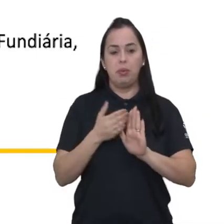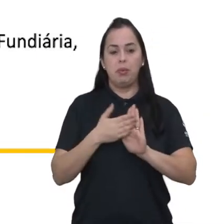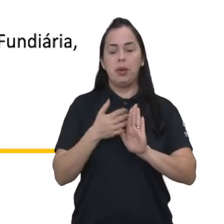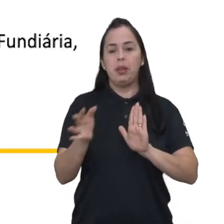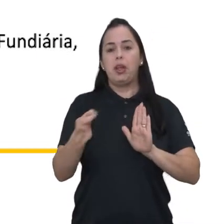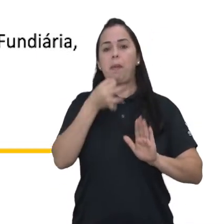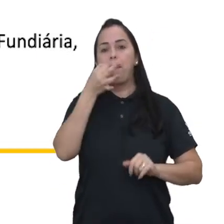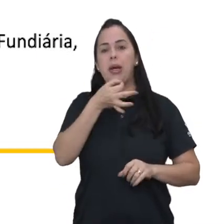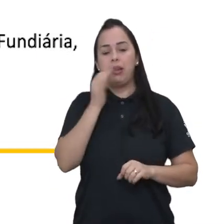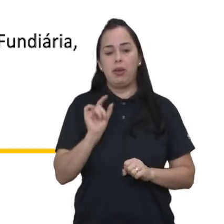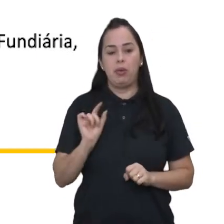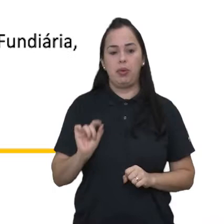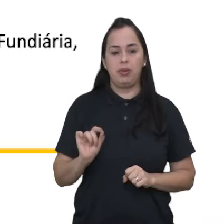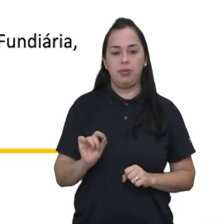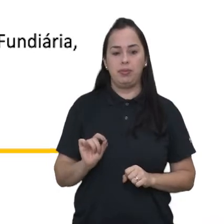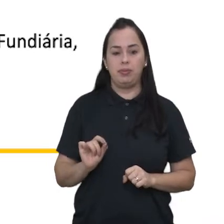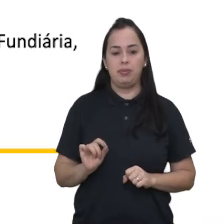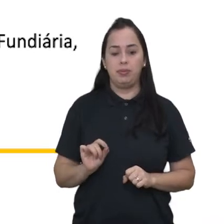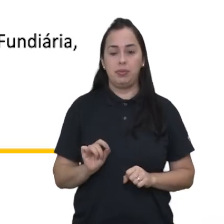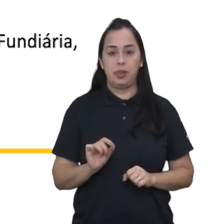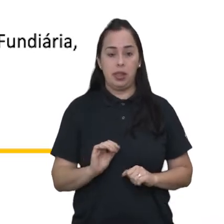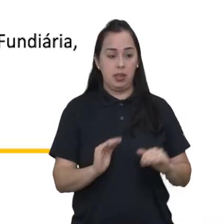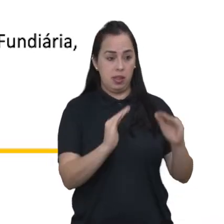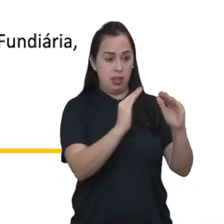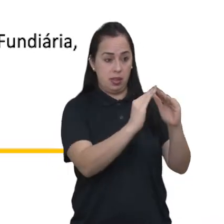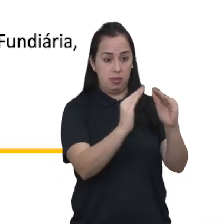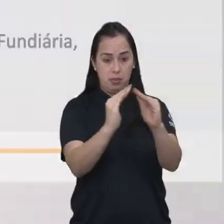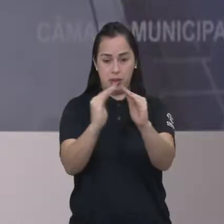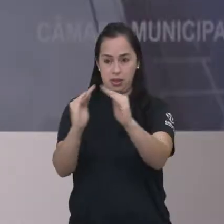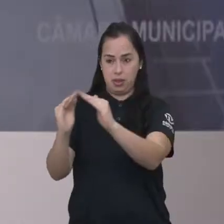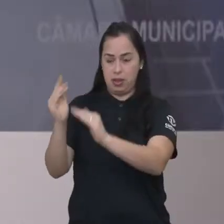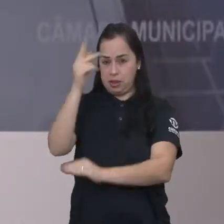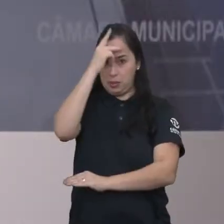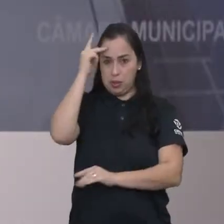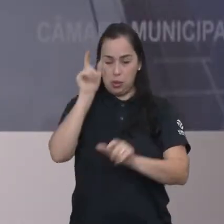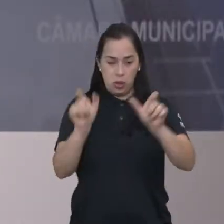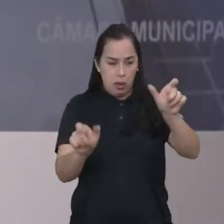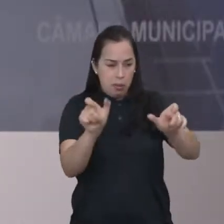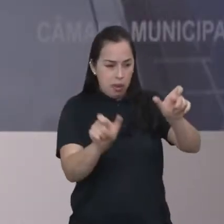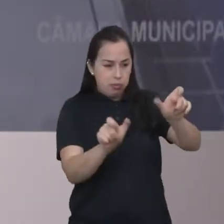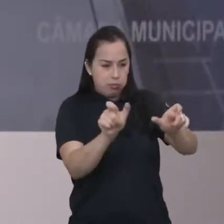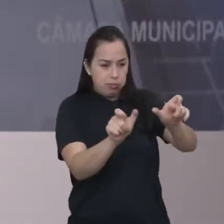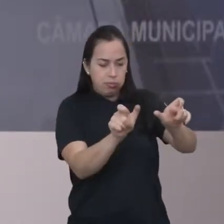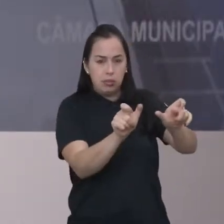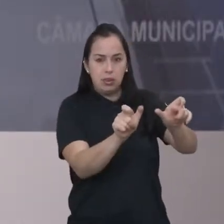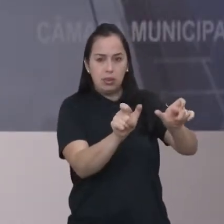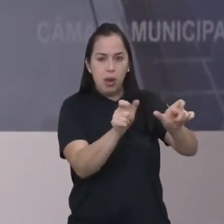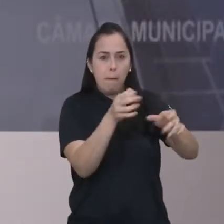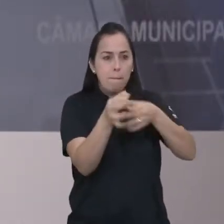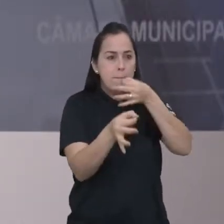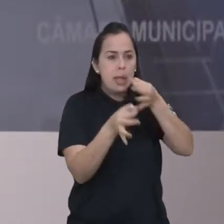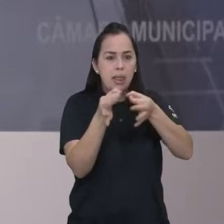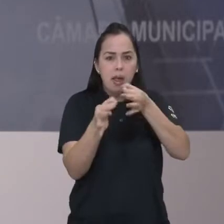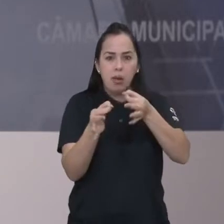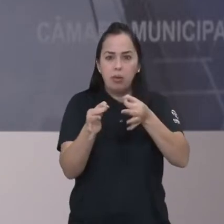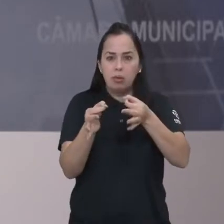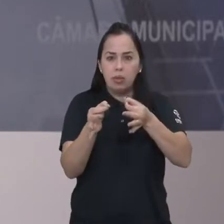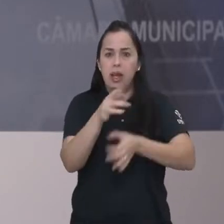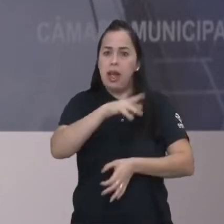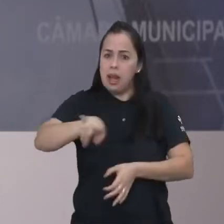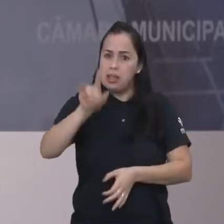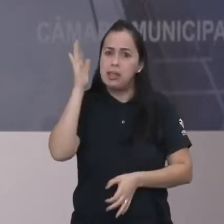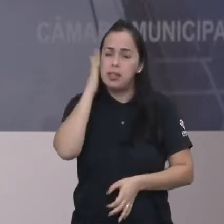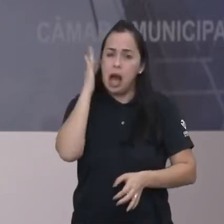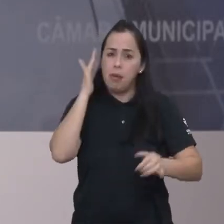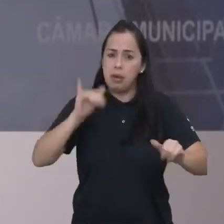propostas e sugestões. Minha primeira sugestão é que ouçam a população. Acho que ninguém mais sabe do que as pessoas que estão passando por